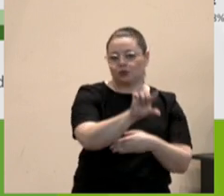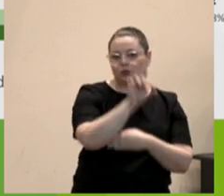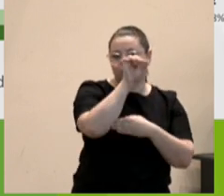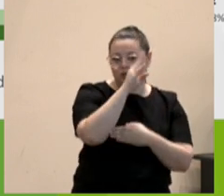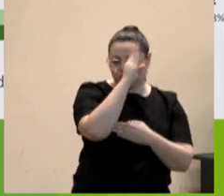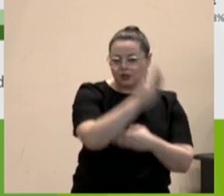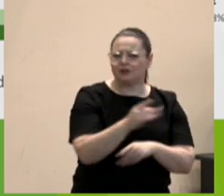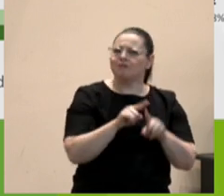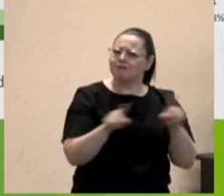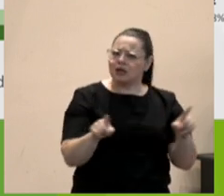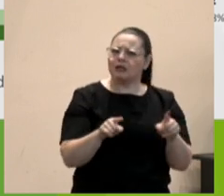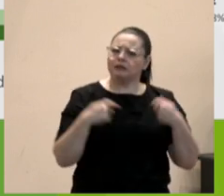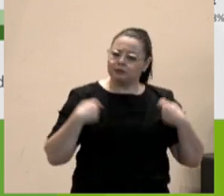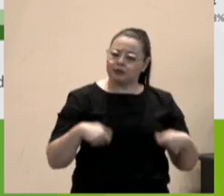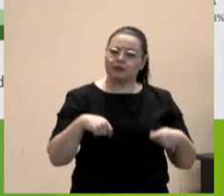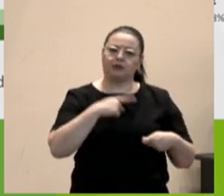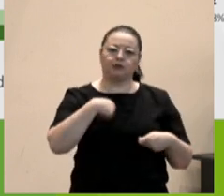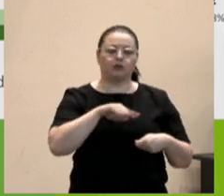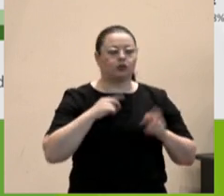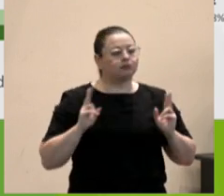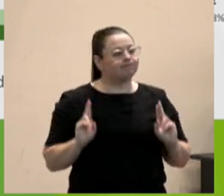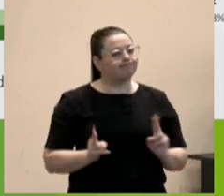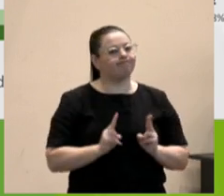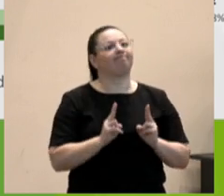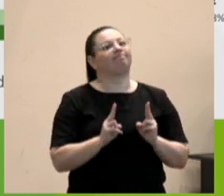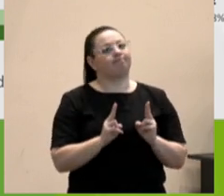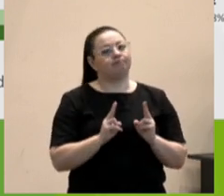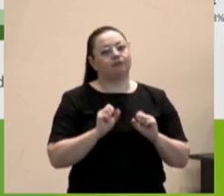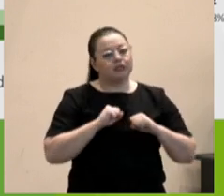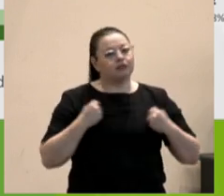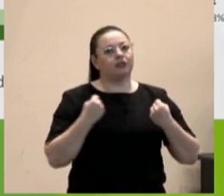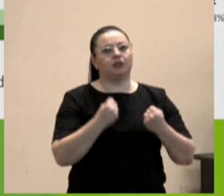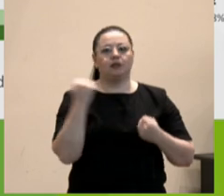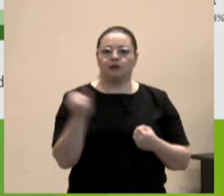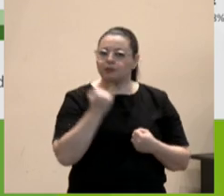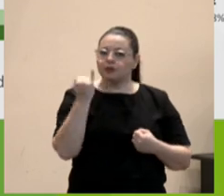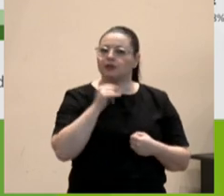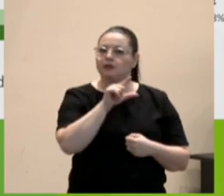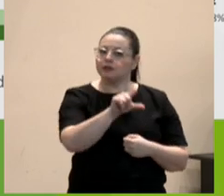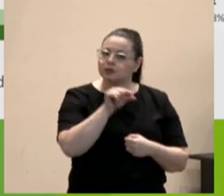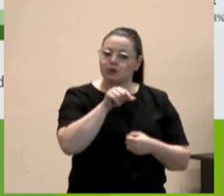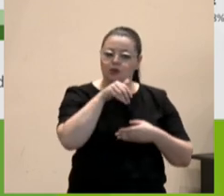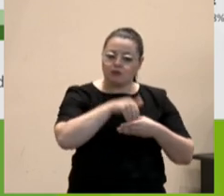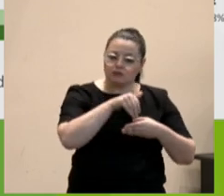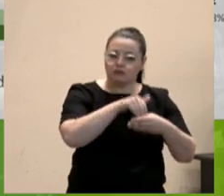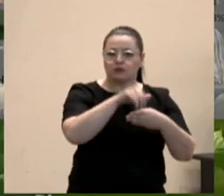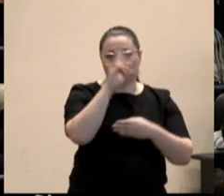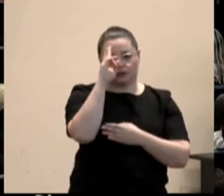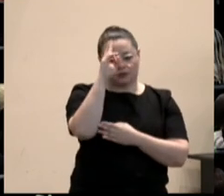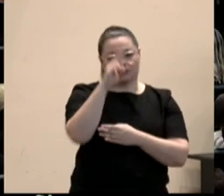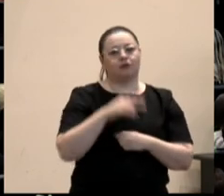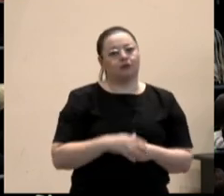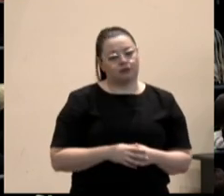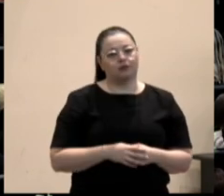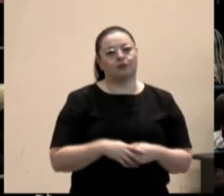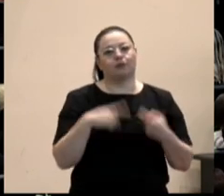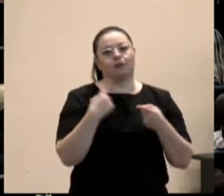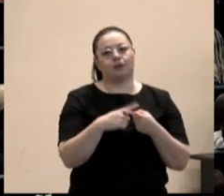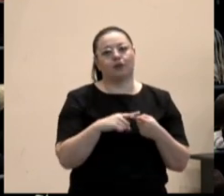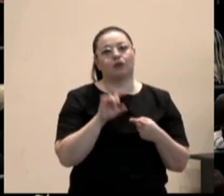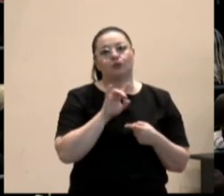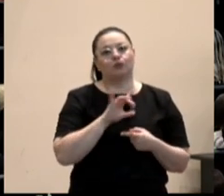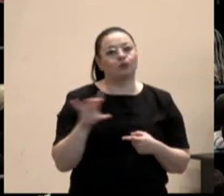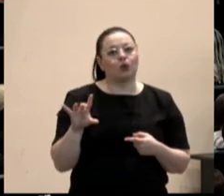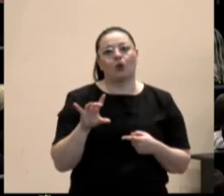continue defendendo a importância da eleição direta para diretores, porque, ao fim e ao cabo, a indicação